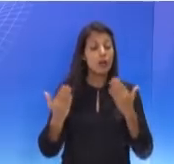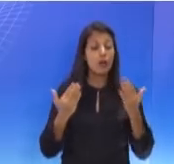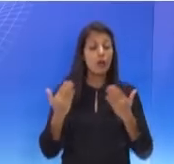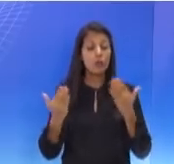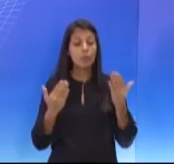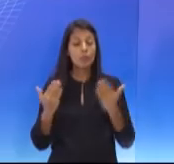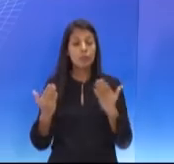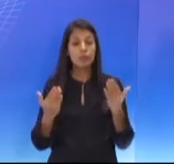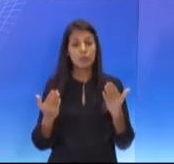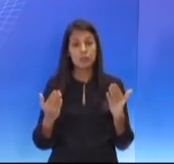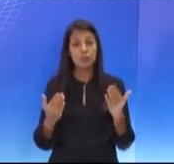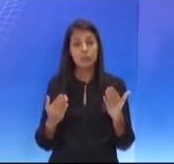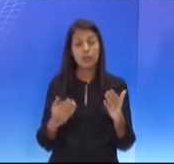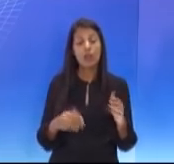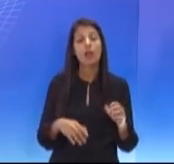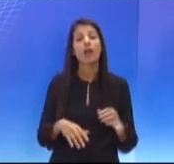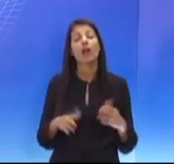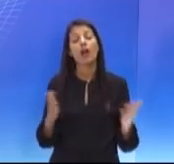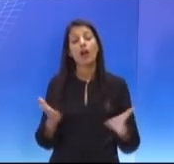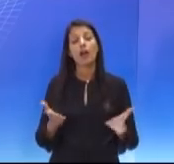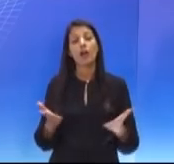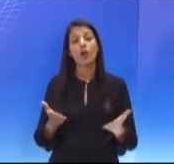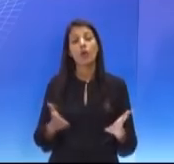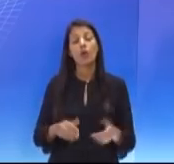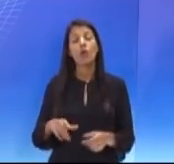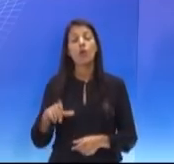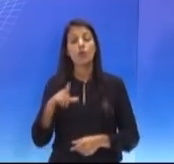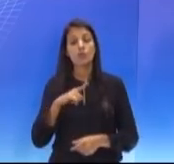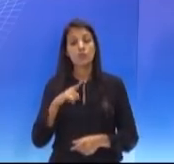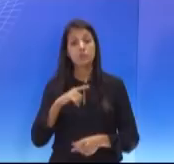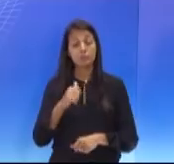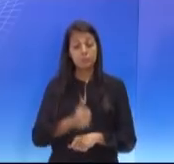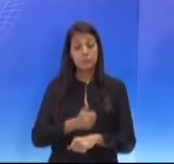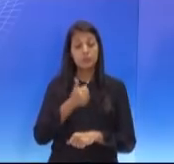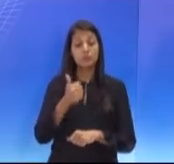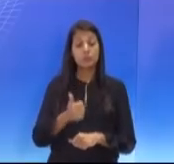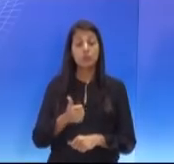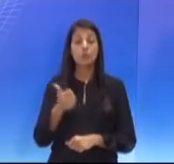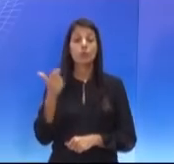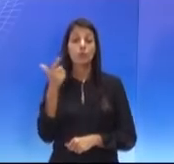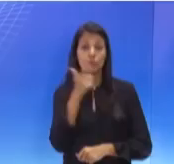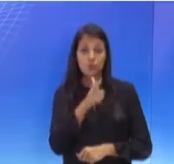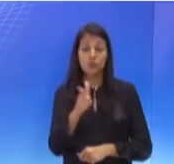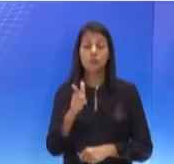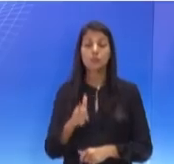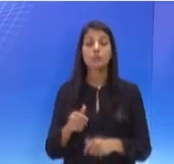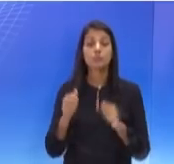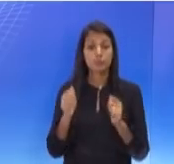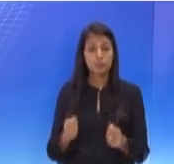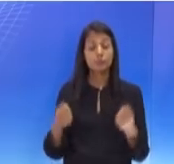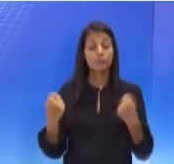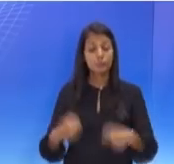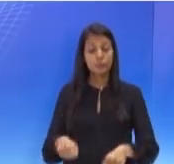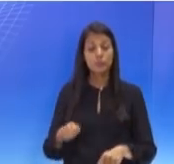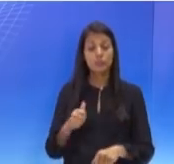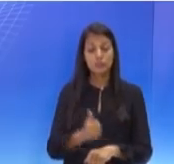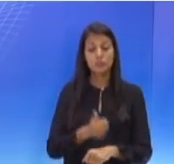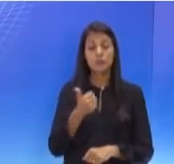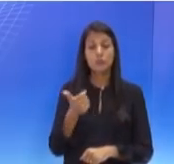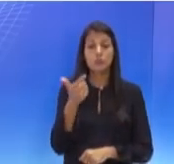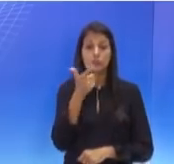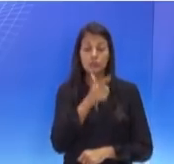que nós tínhamos de acertar, agora nós temos 50%. Vamos para frente. Então, nós